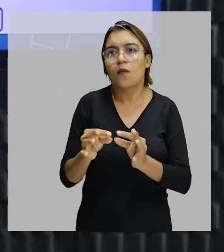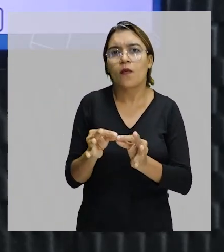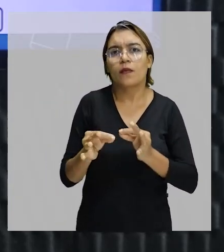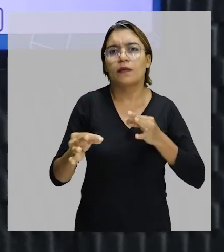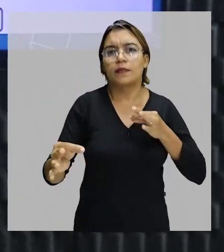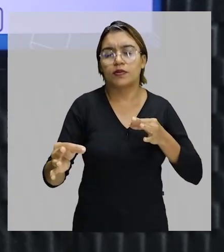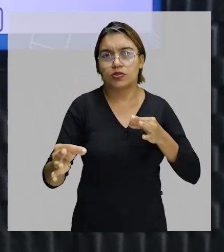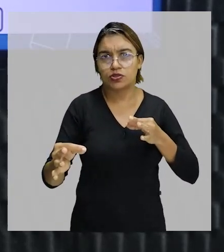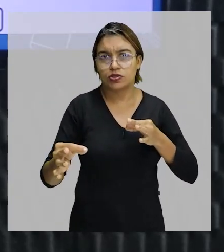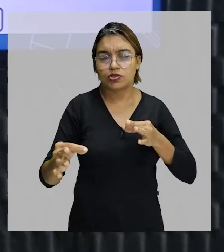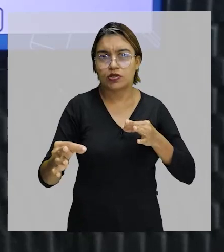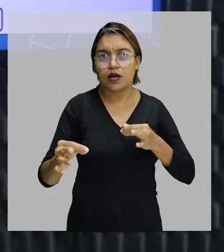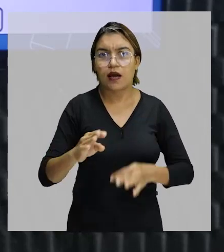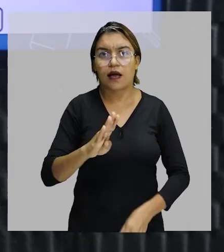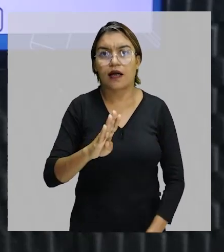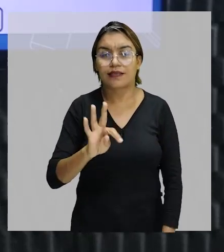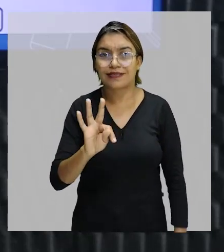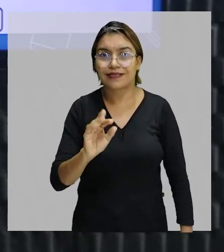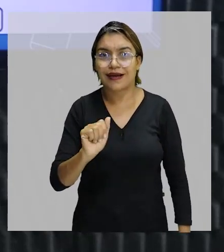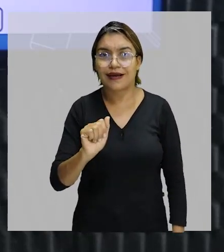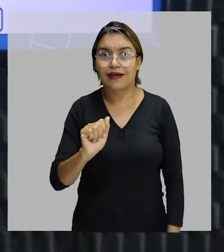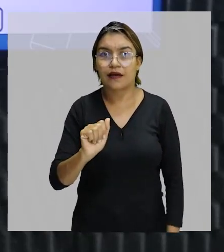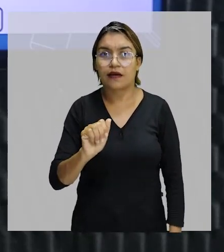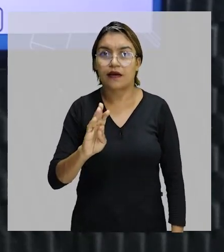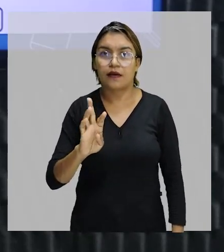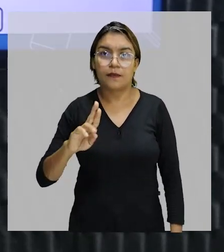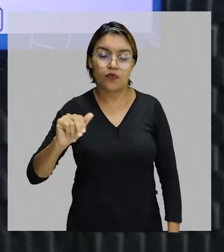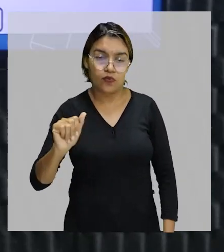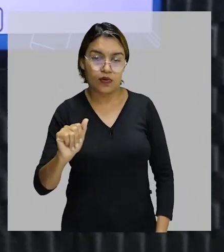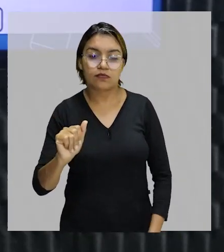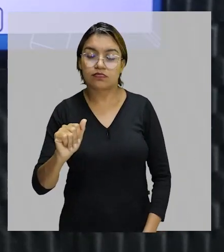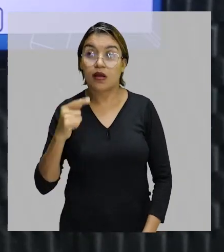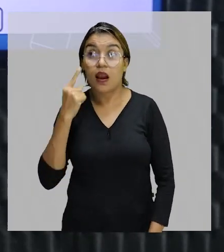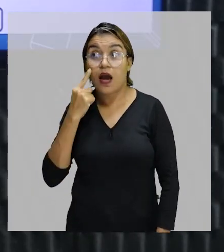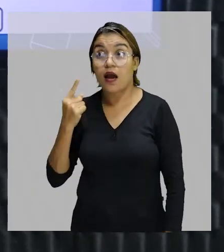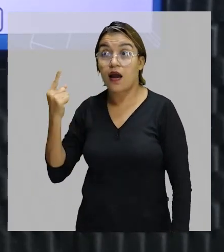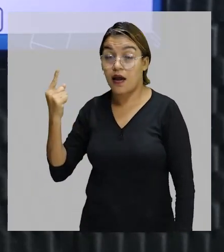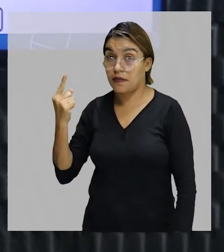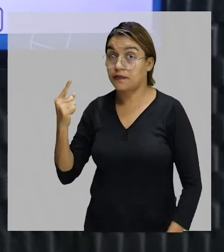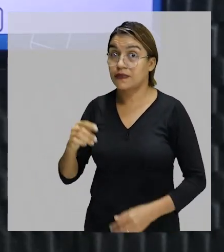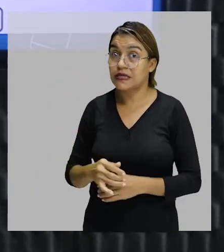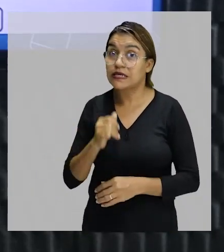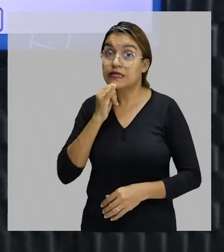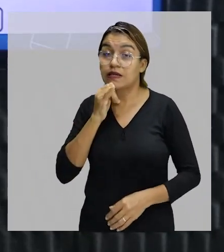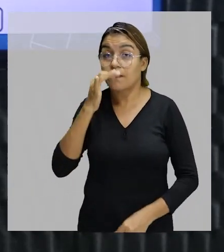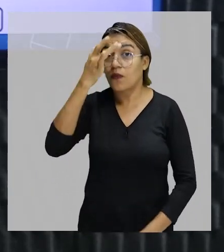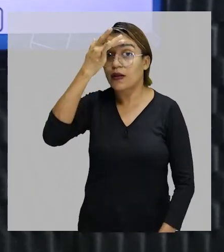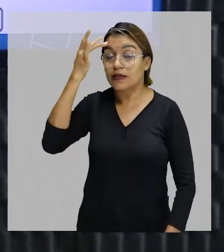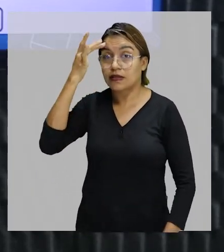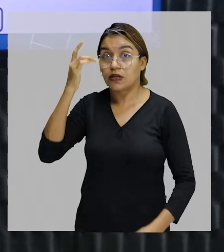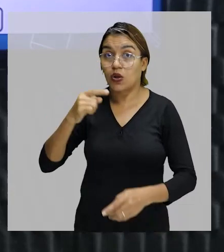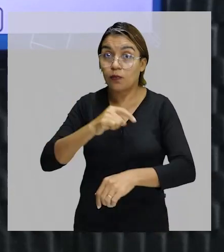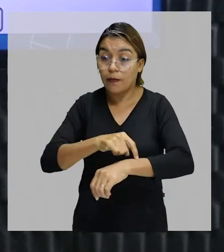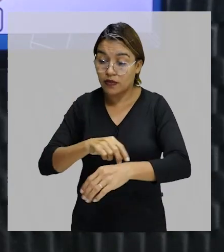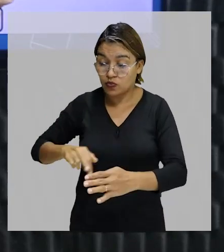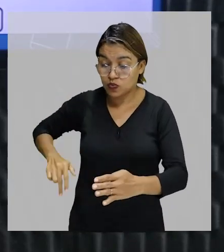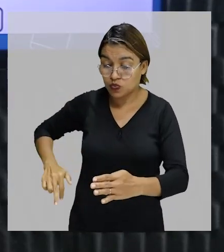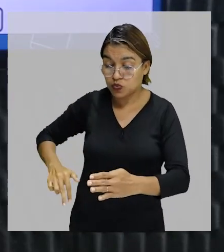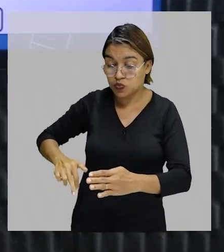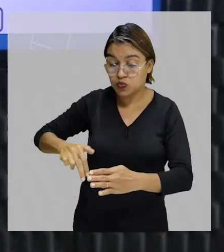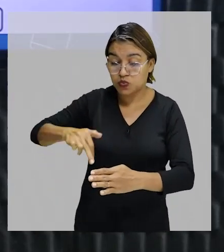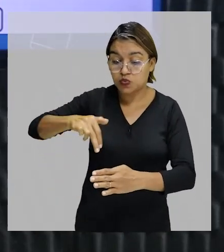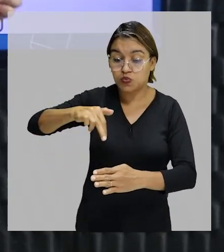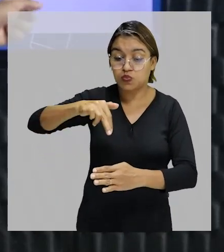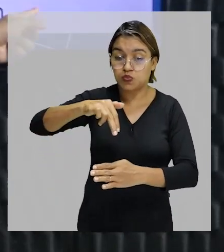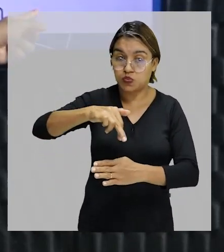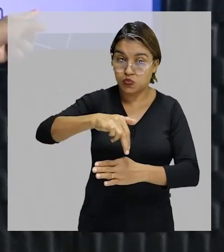da tábua de impulsão para a região mais próxima de contato com a caixa de areia. Tanto que o atleta, quando ele salta, ele sai